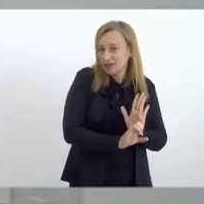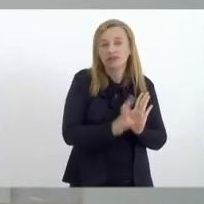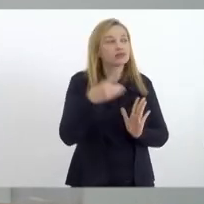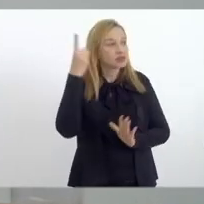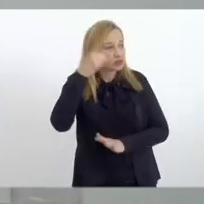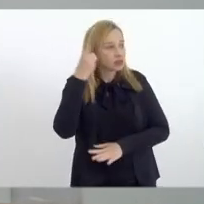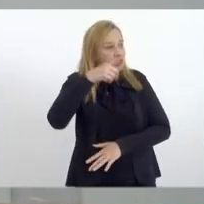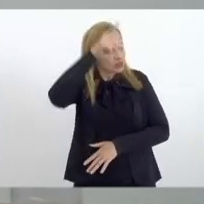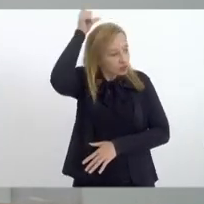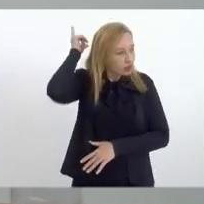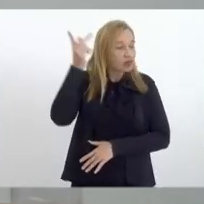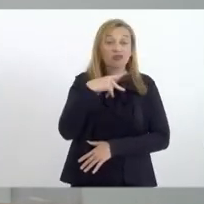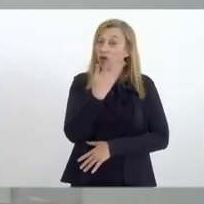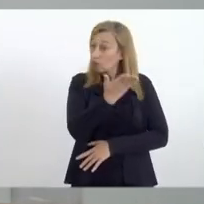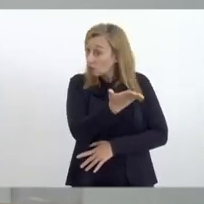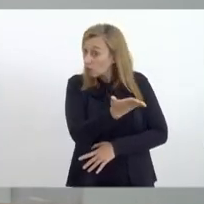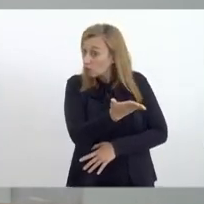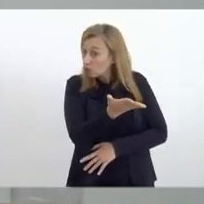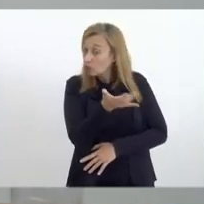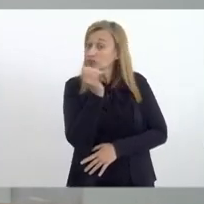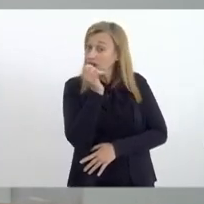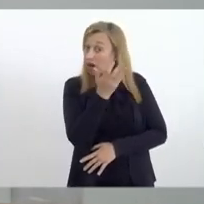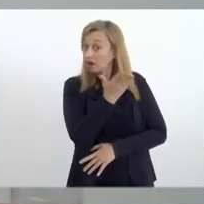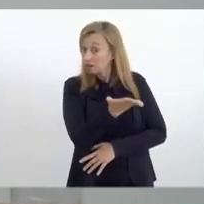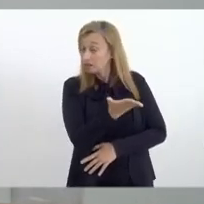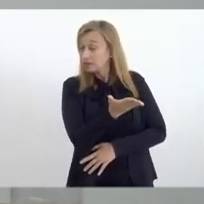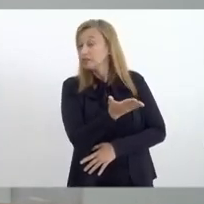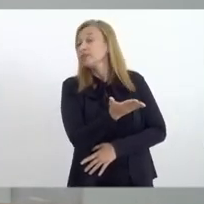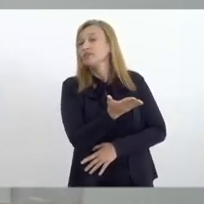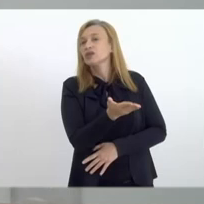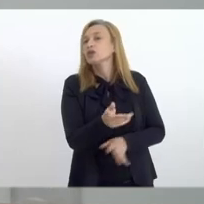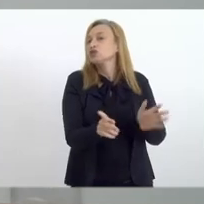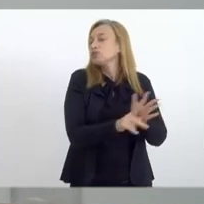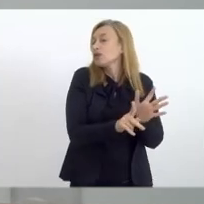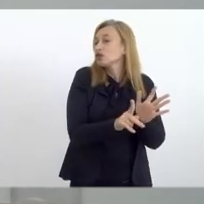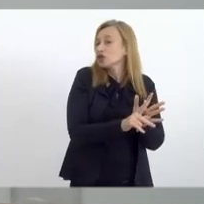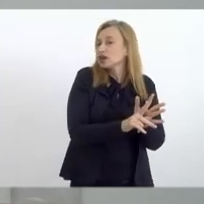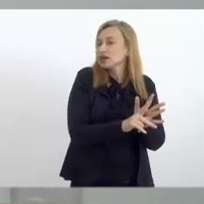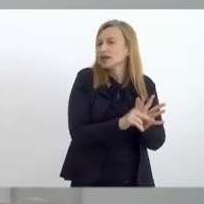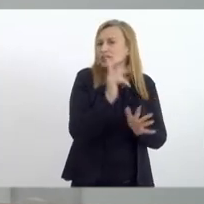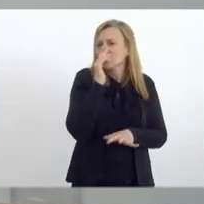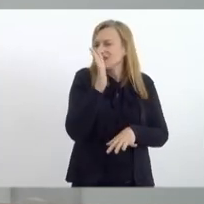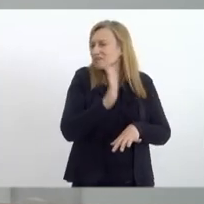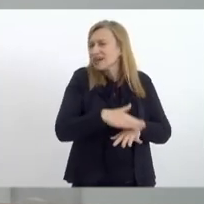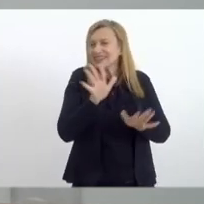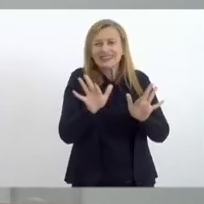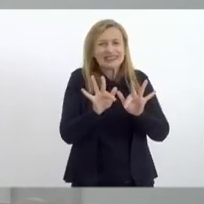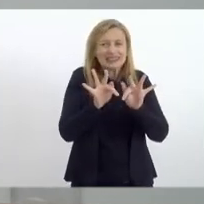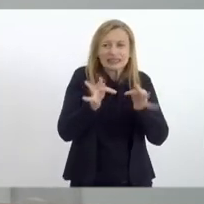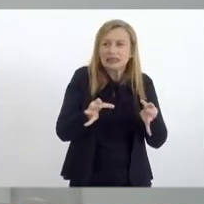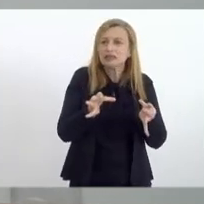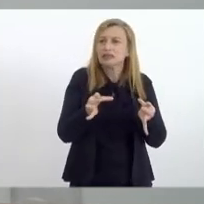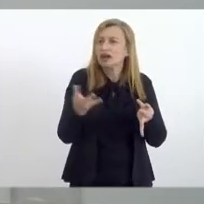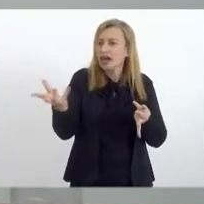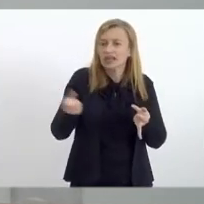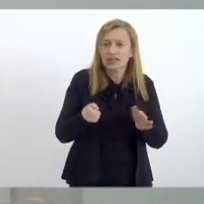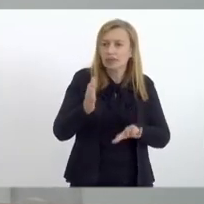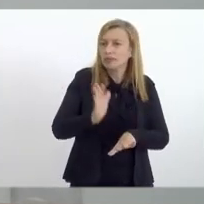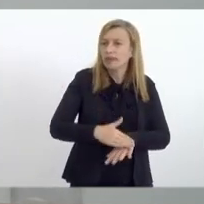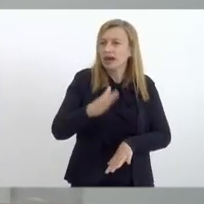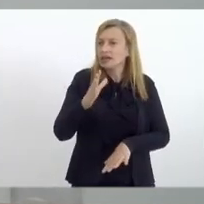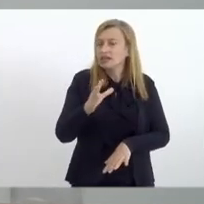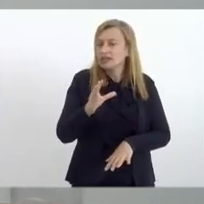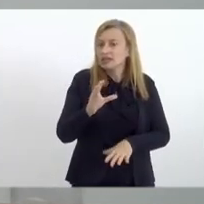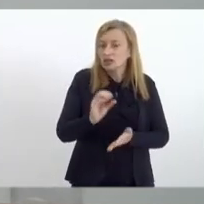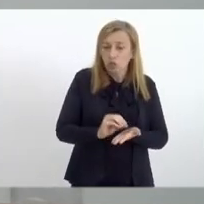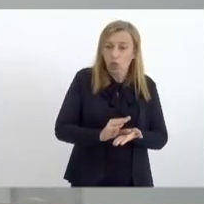Luiz Paulo estava narrando justamente isso, os projetos que parecem mais simples eles recebem um volume de